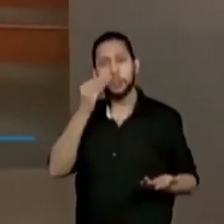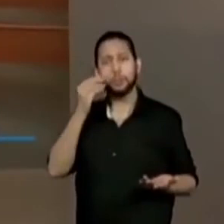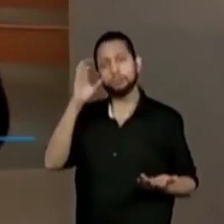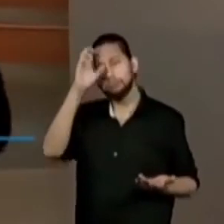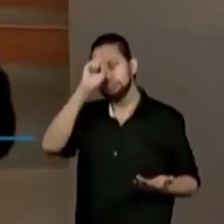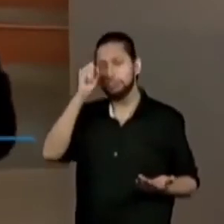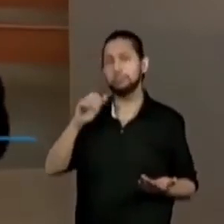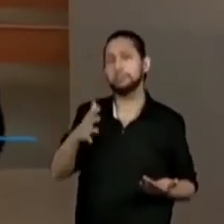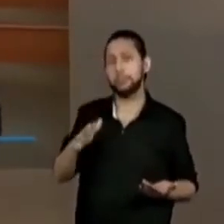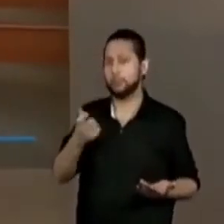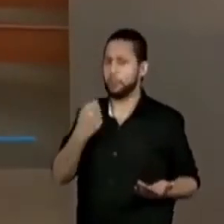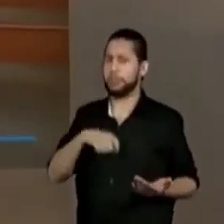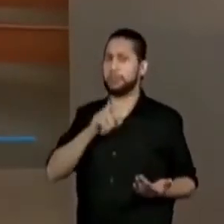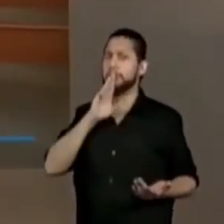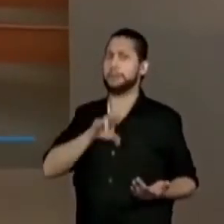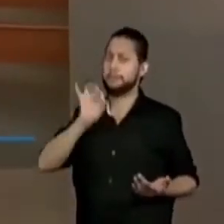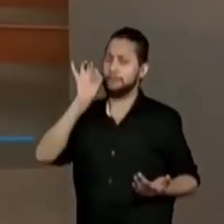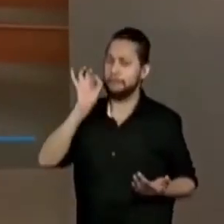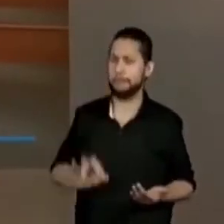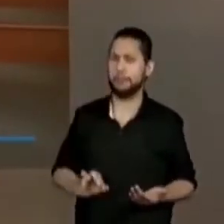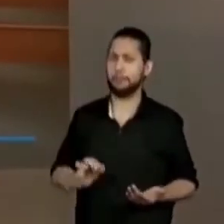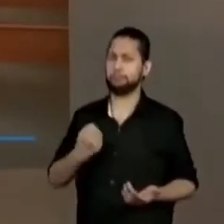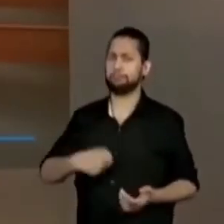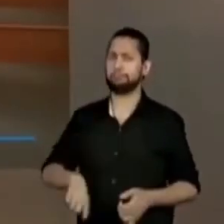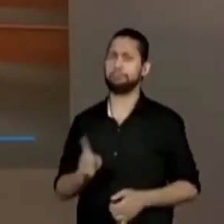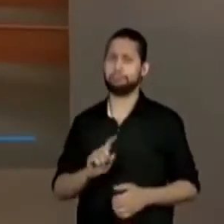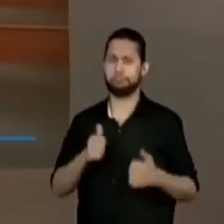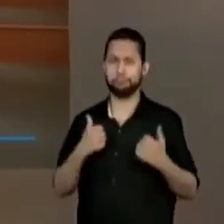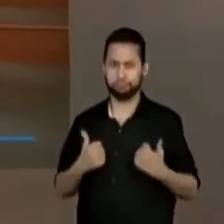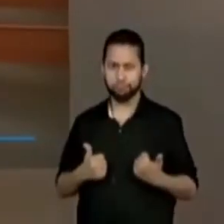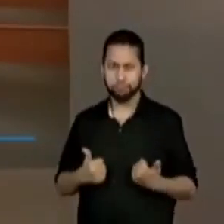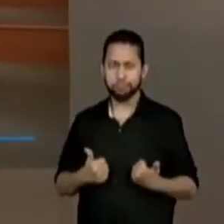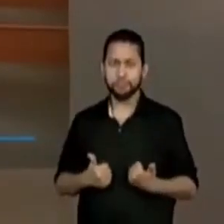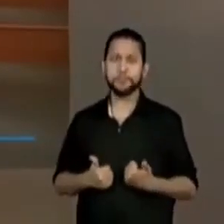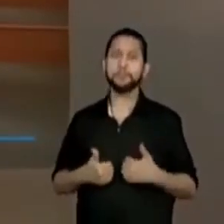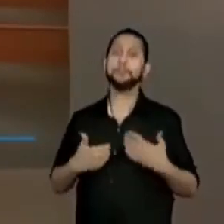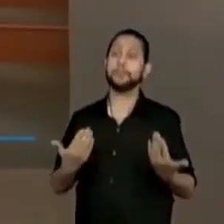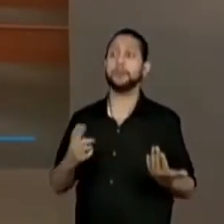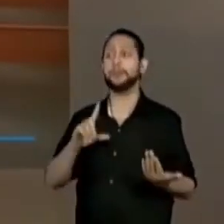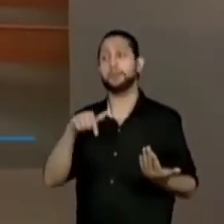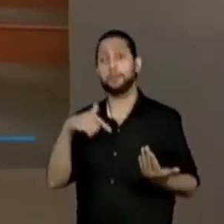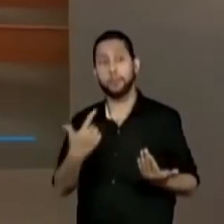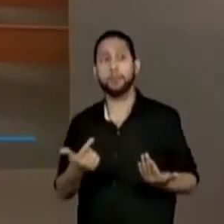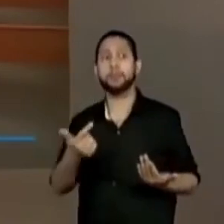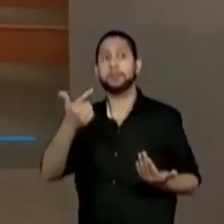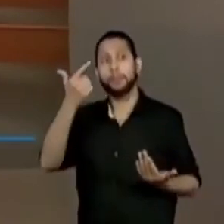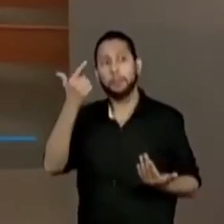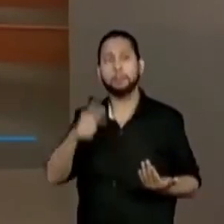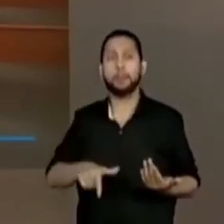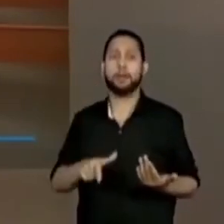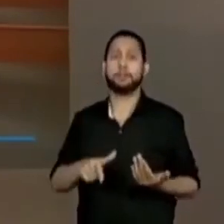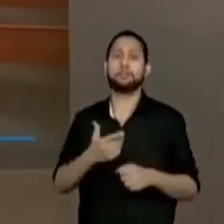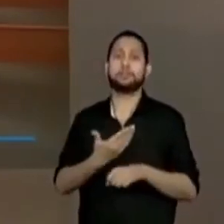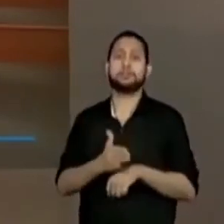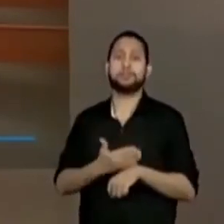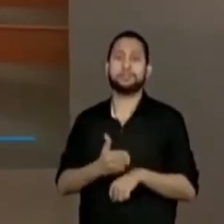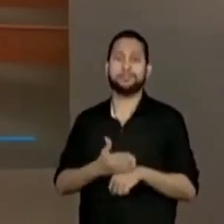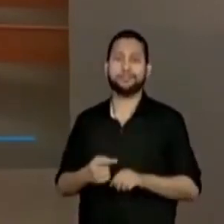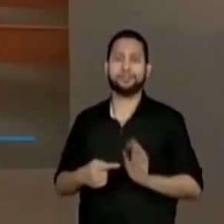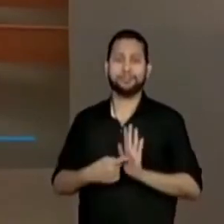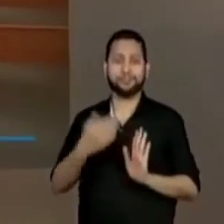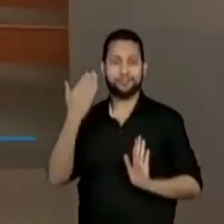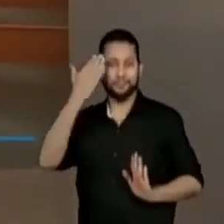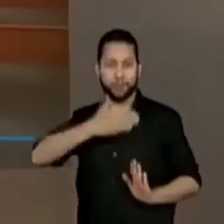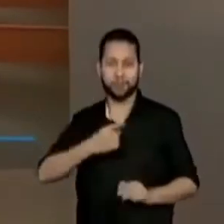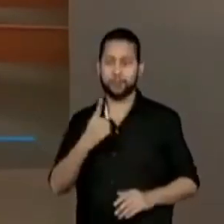estimativa você não precisa responder exatamente nesse momento ou viu aluno depois você vai realizar uma próxima estimativa mais de